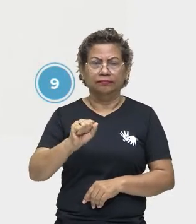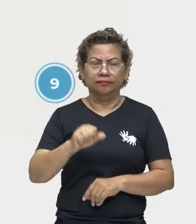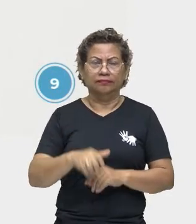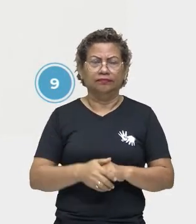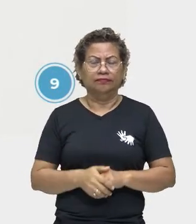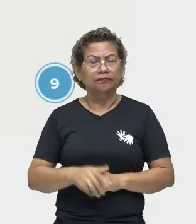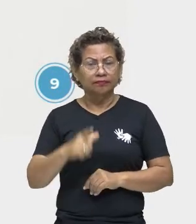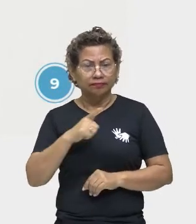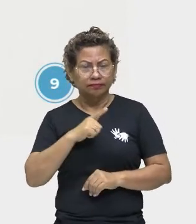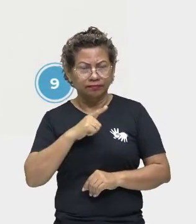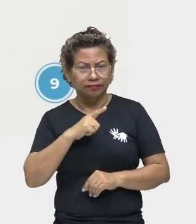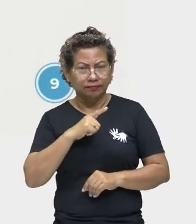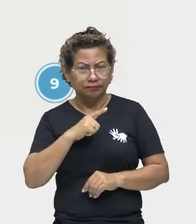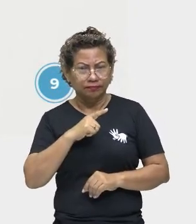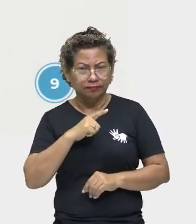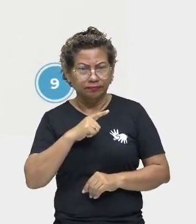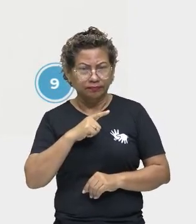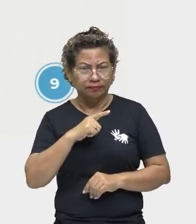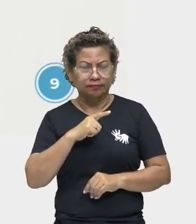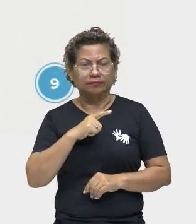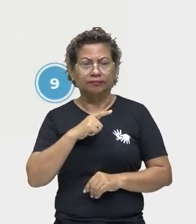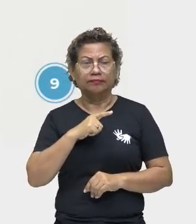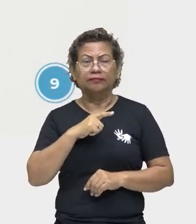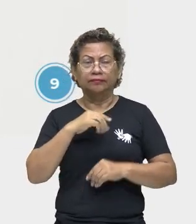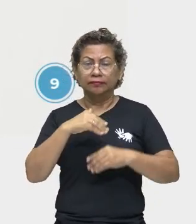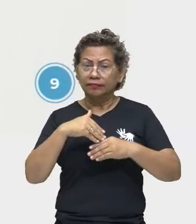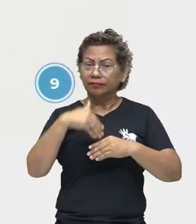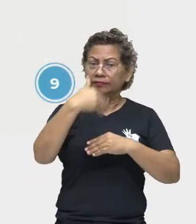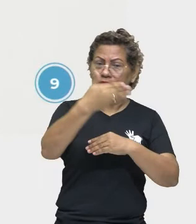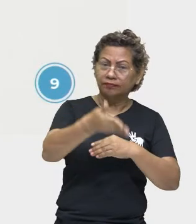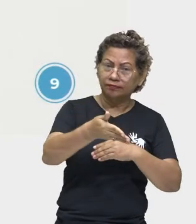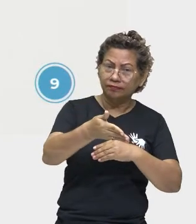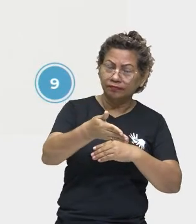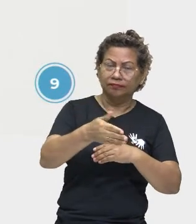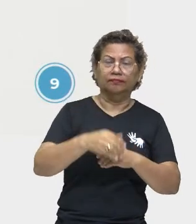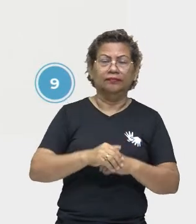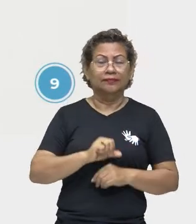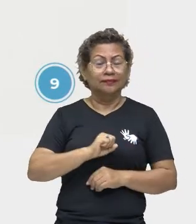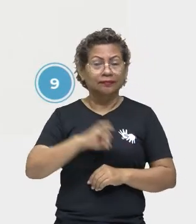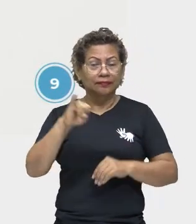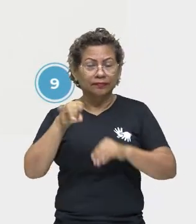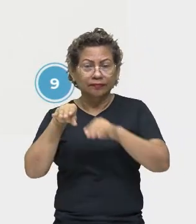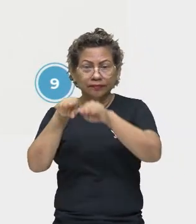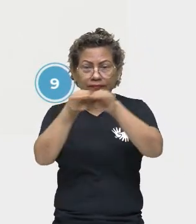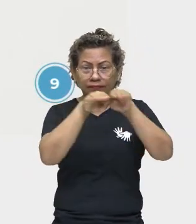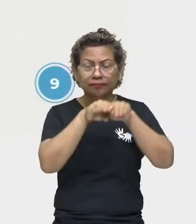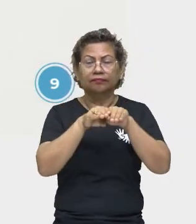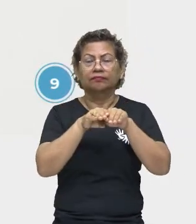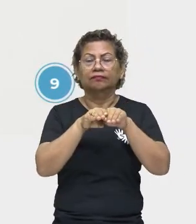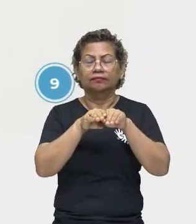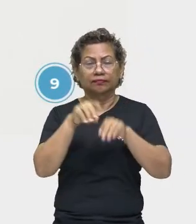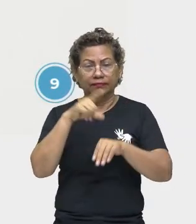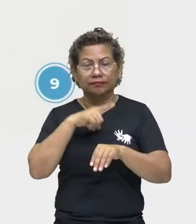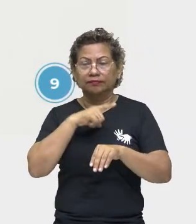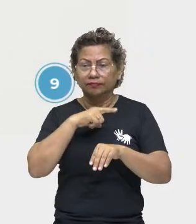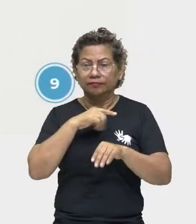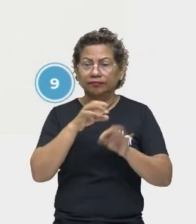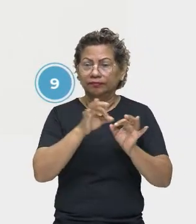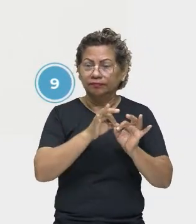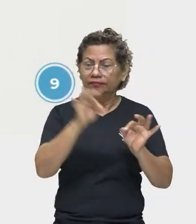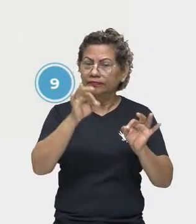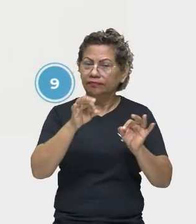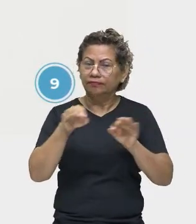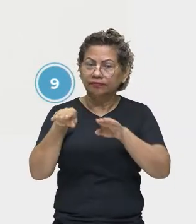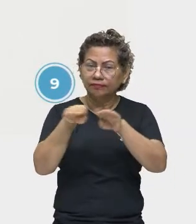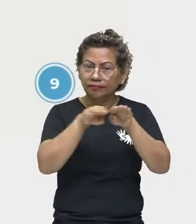externos. Se ele for regular, todos estes ângulos possuem a mesma medida. Portanto, o ângulo externo